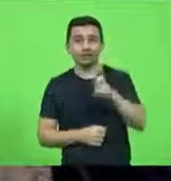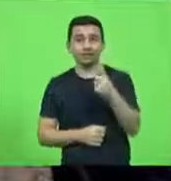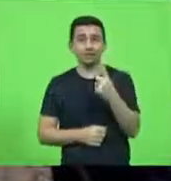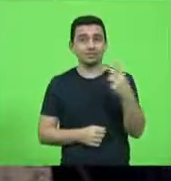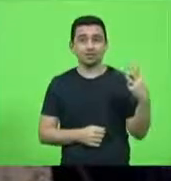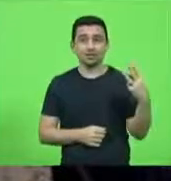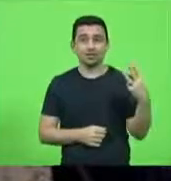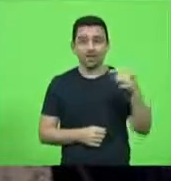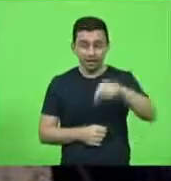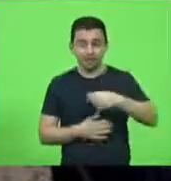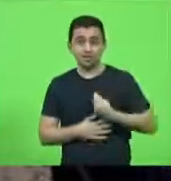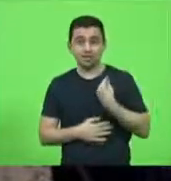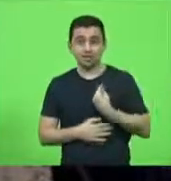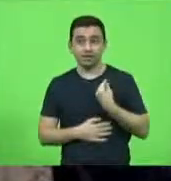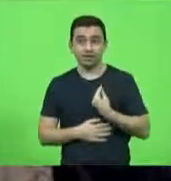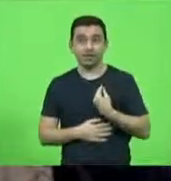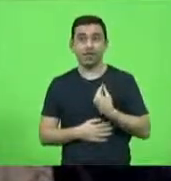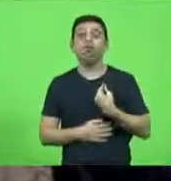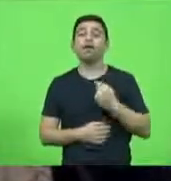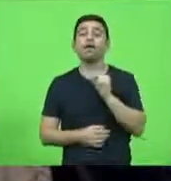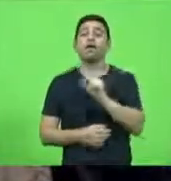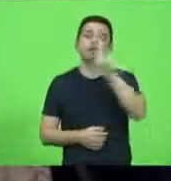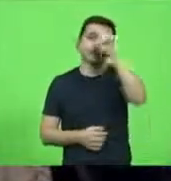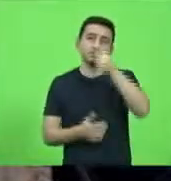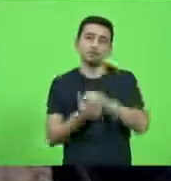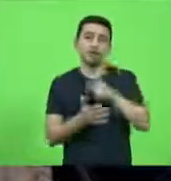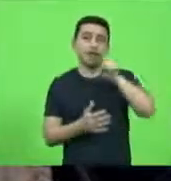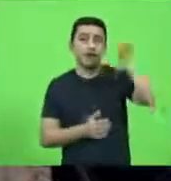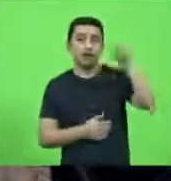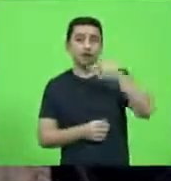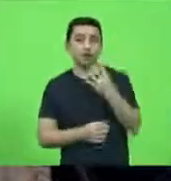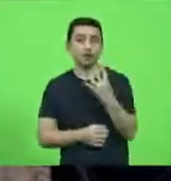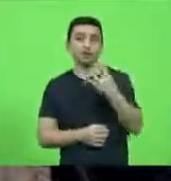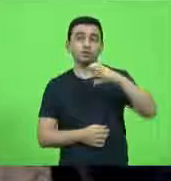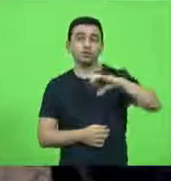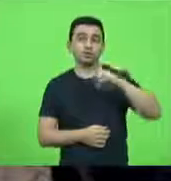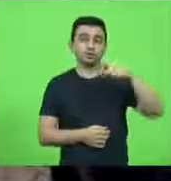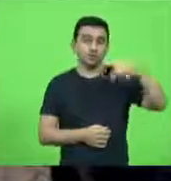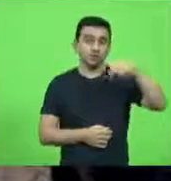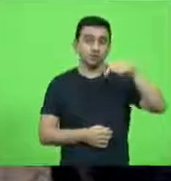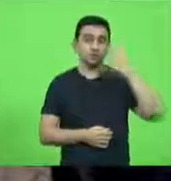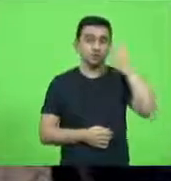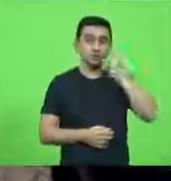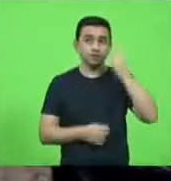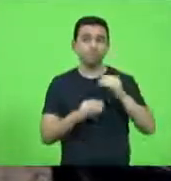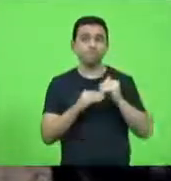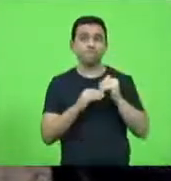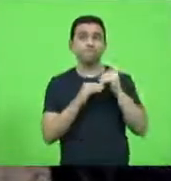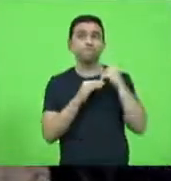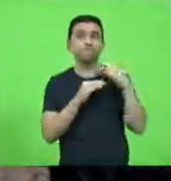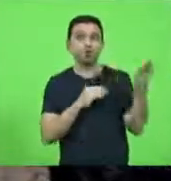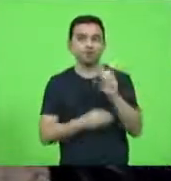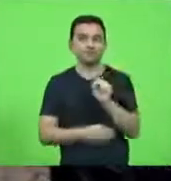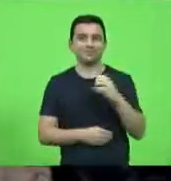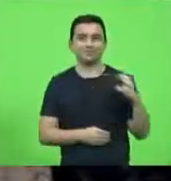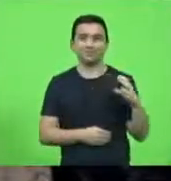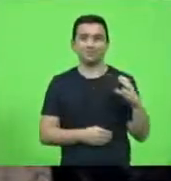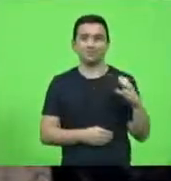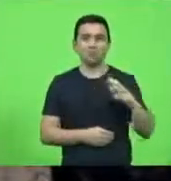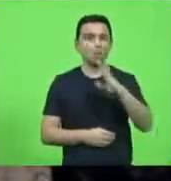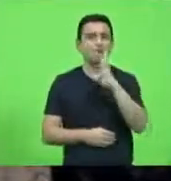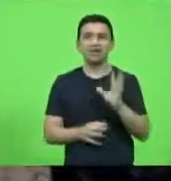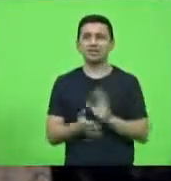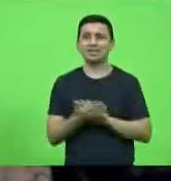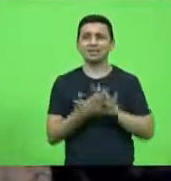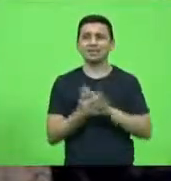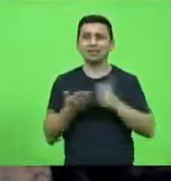nossa vida aqui é decidida por 497 deputados de fora de Santa Catarina, que podem nem conhecer o nosso